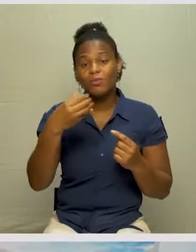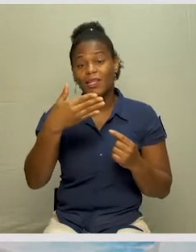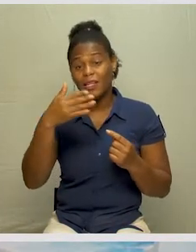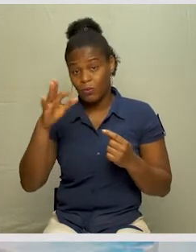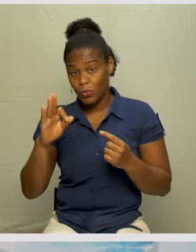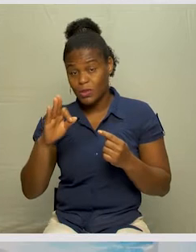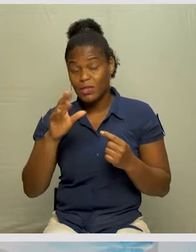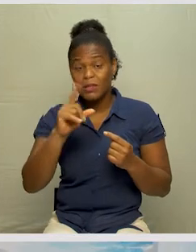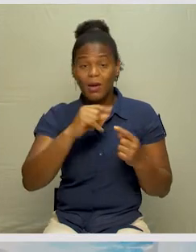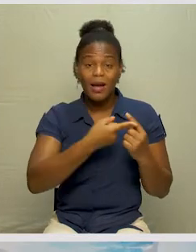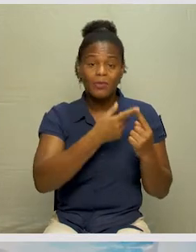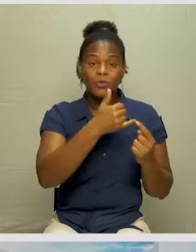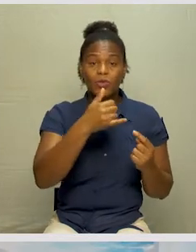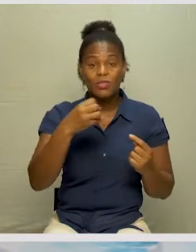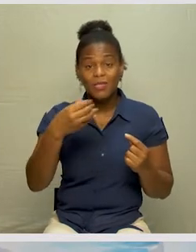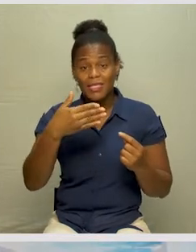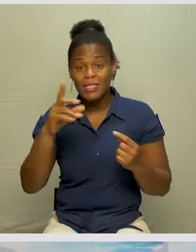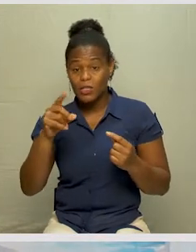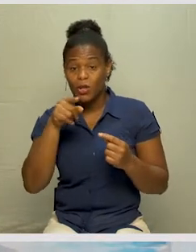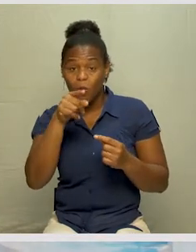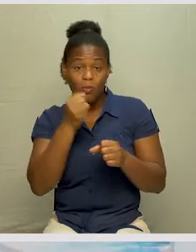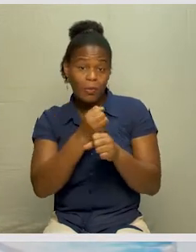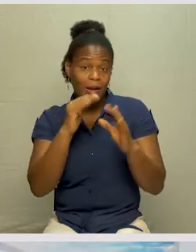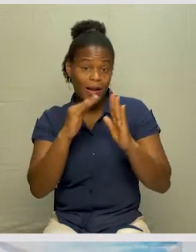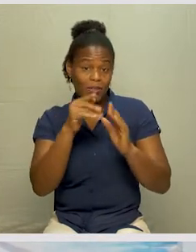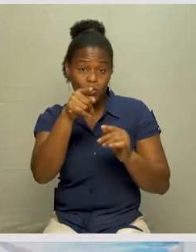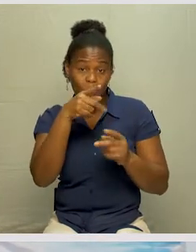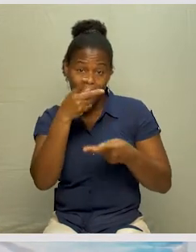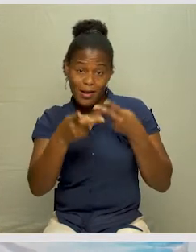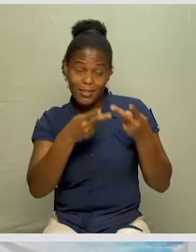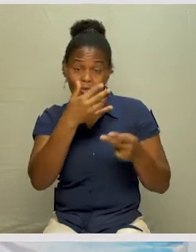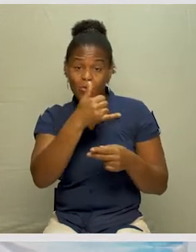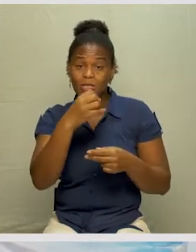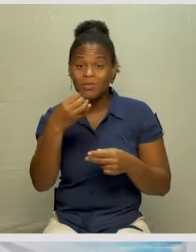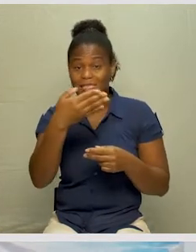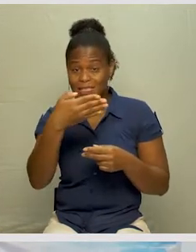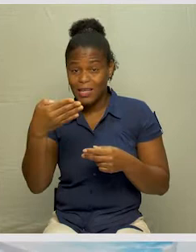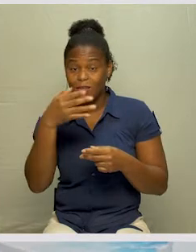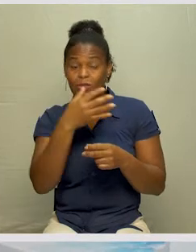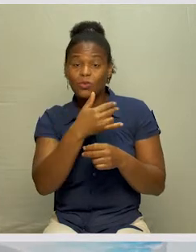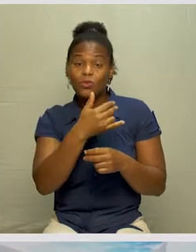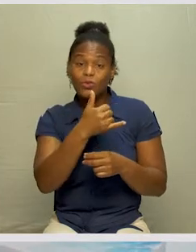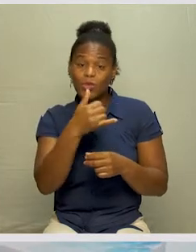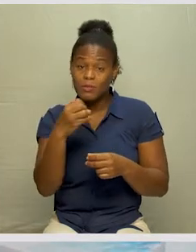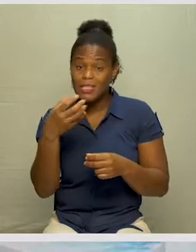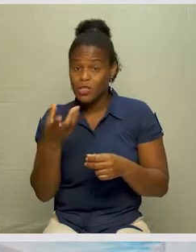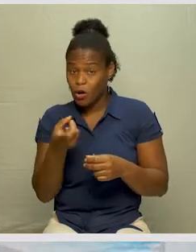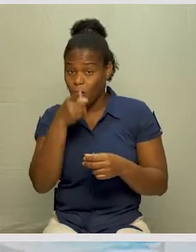2014 e 2016. E como trabalho de casa, vocês vão analisar de 2017 a